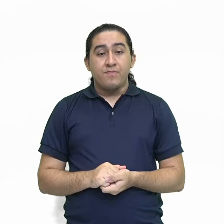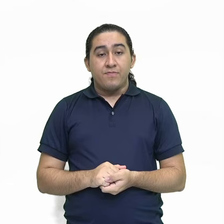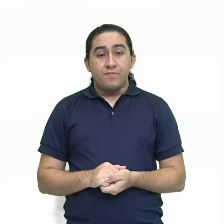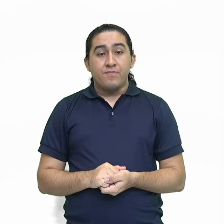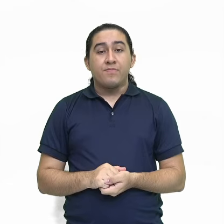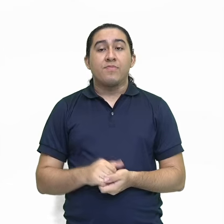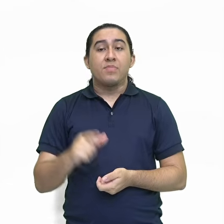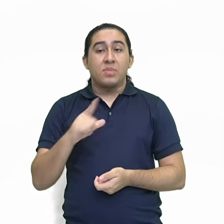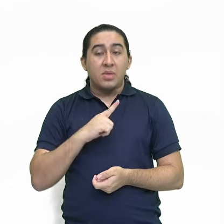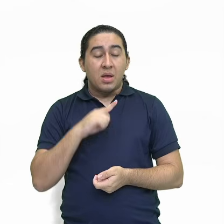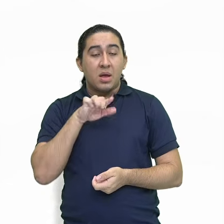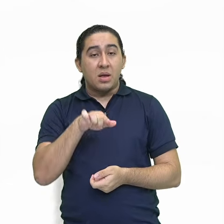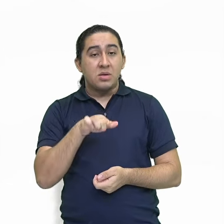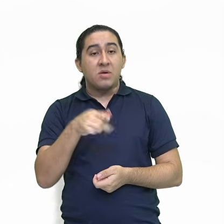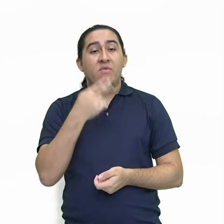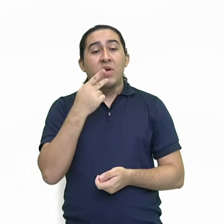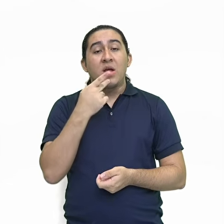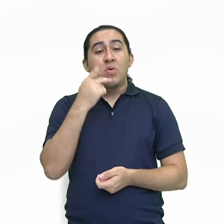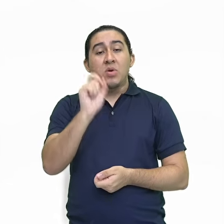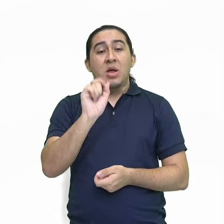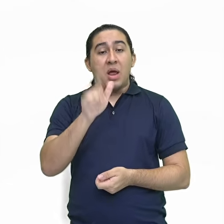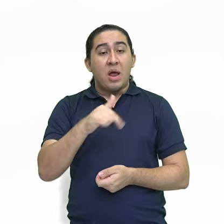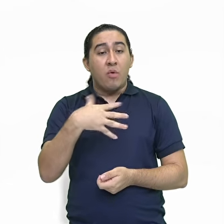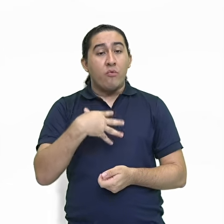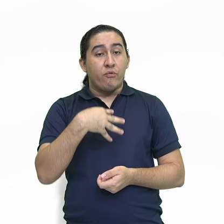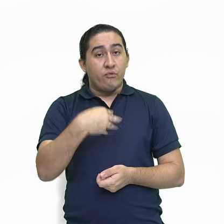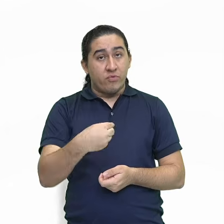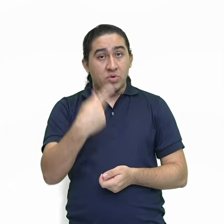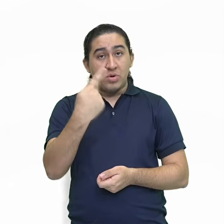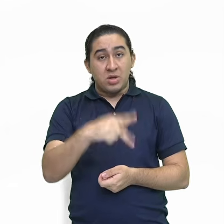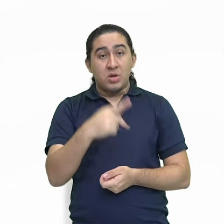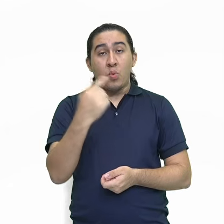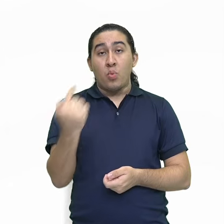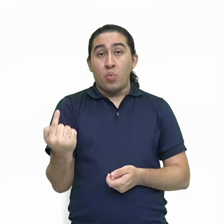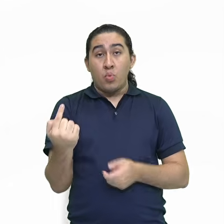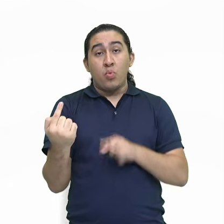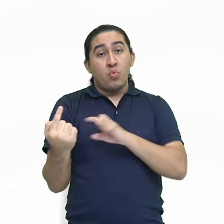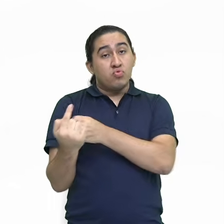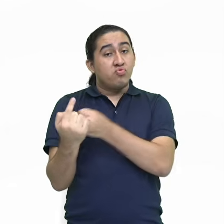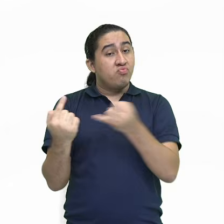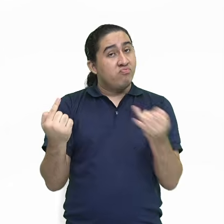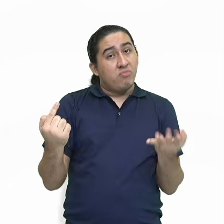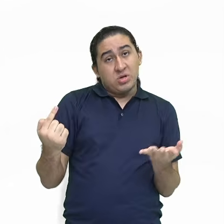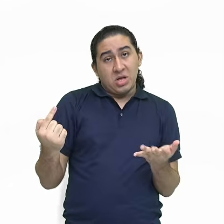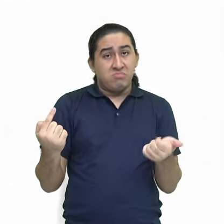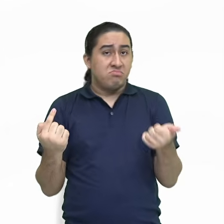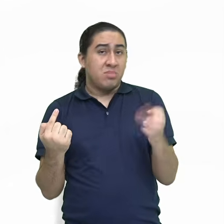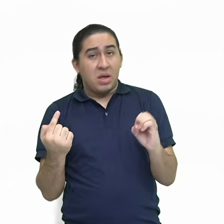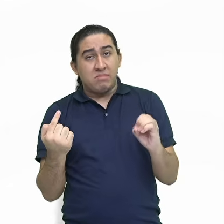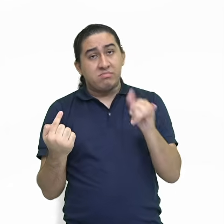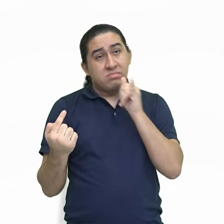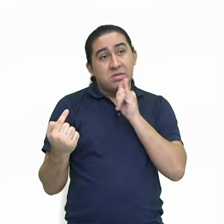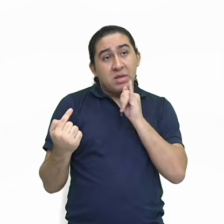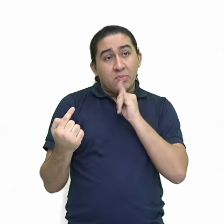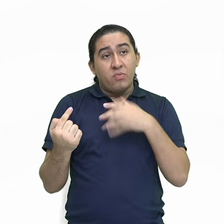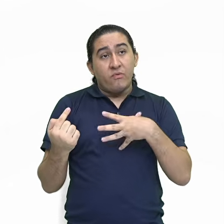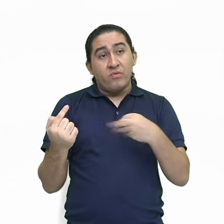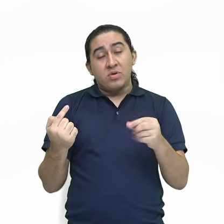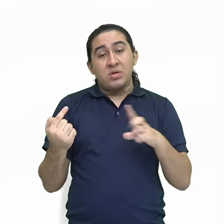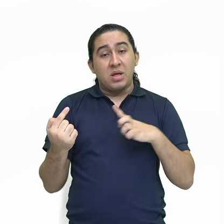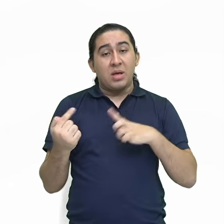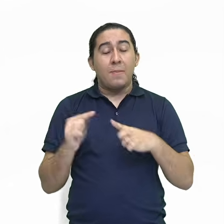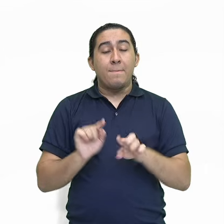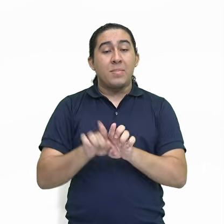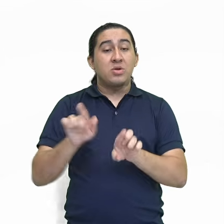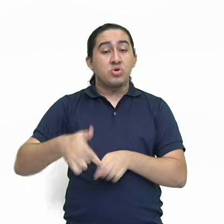Ele está falando de um filho, né, um dos 10 que ele tem. Já o